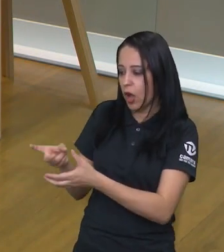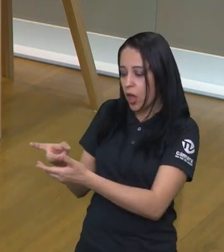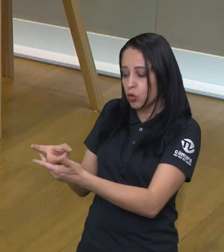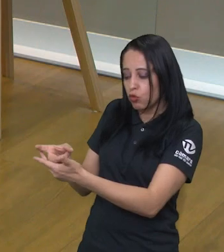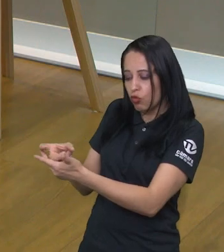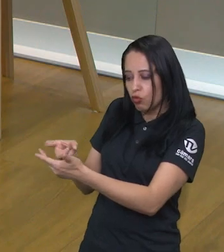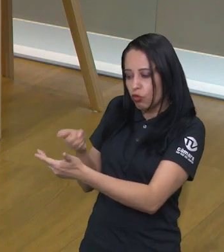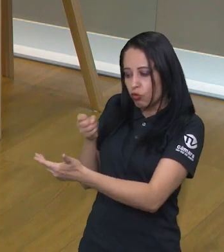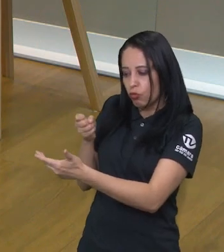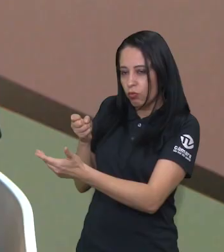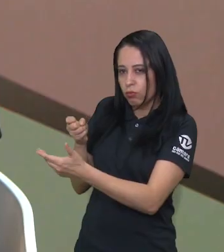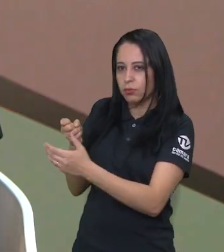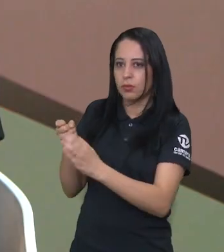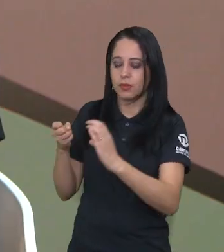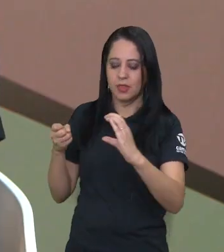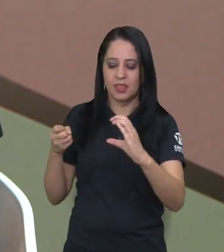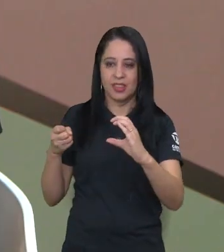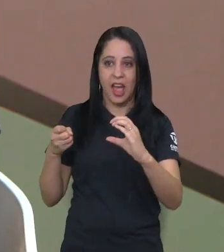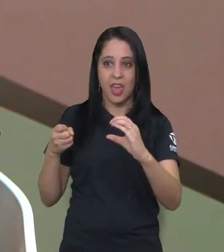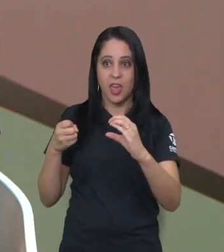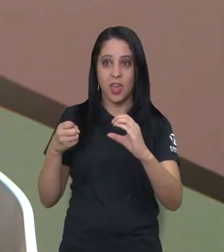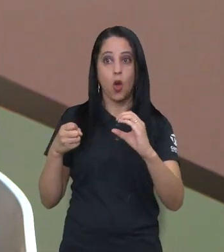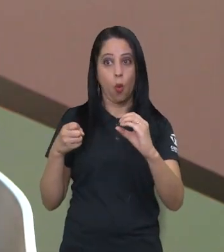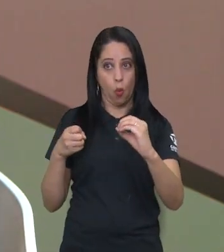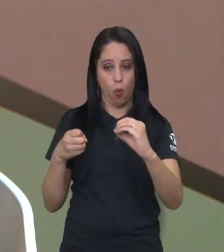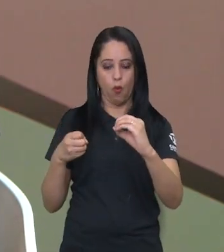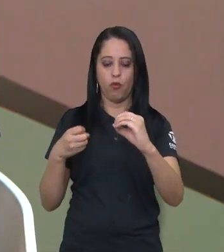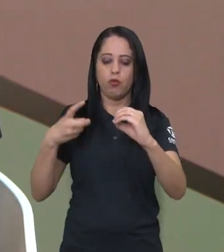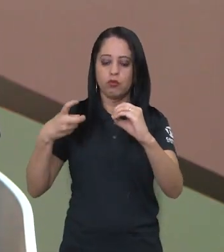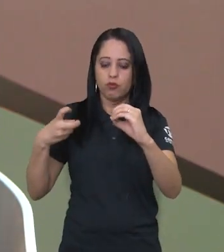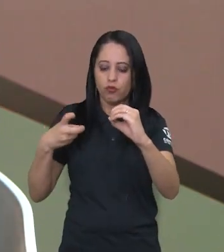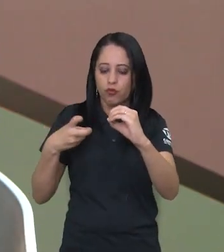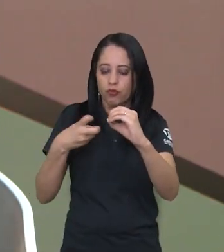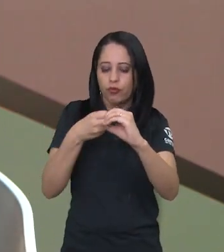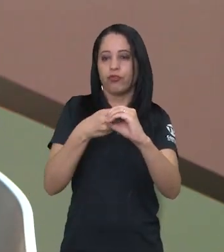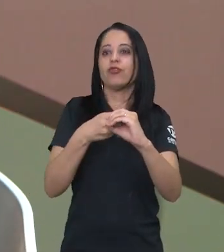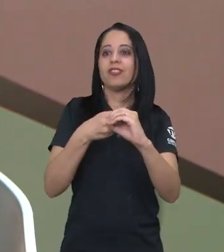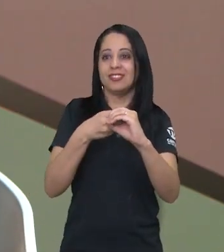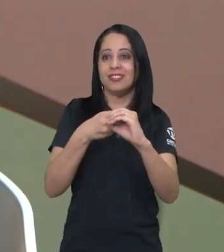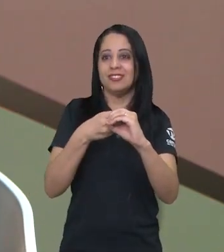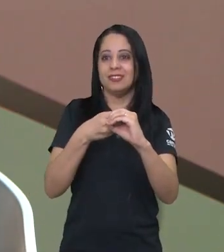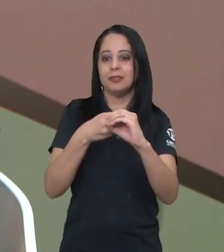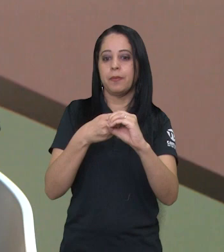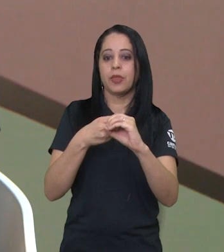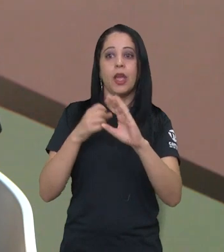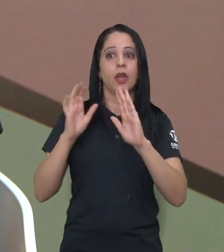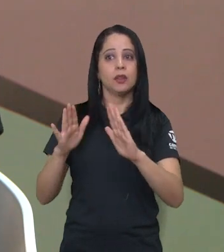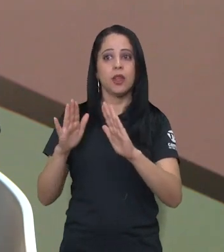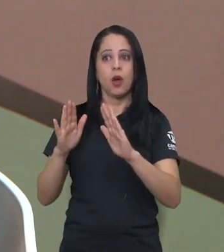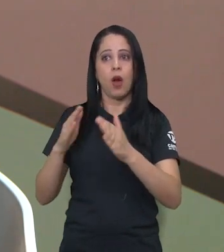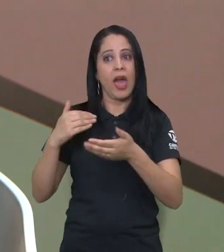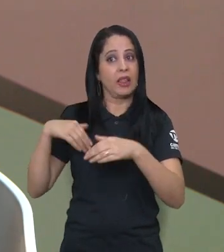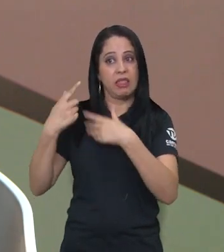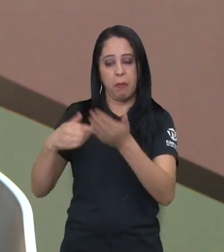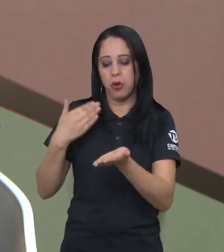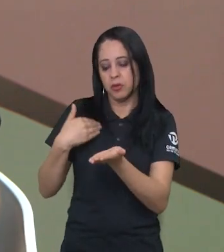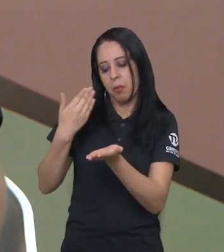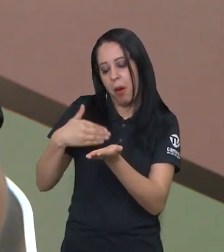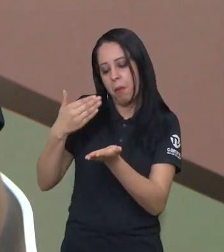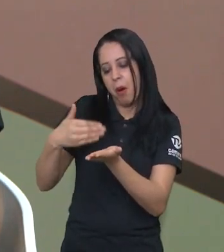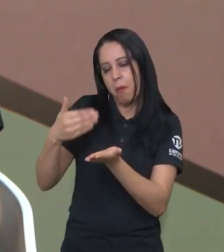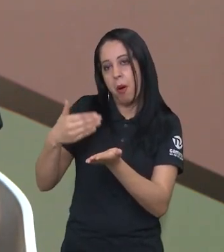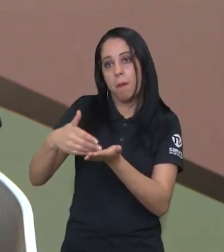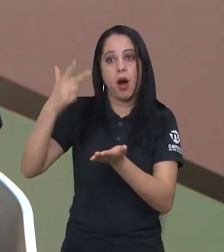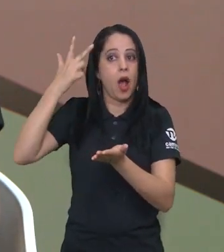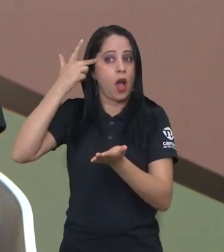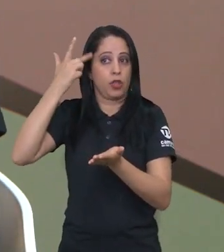que essa mulher está ovulando, porque também não adianta fazer isso fora do período que ela está ovulando. E aí todo o processo é natural, porque o espermatozoide tem que